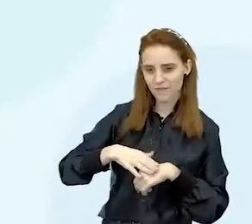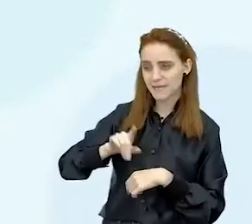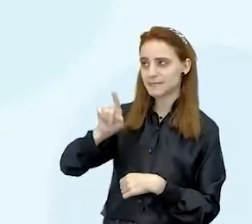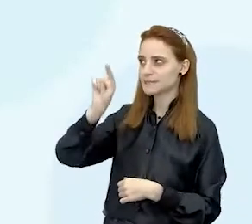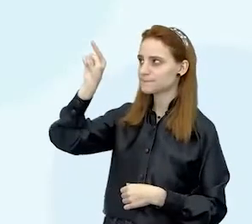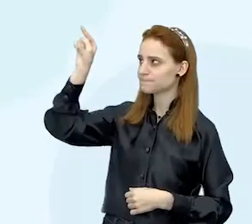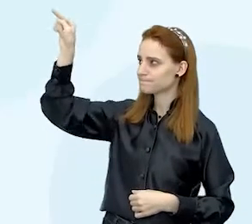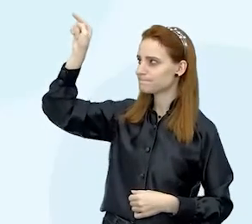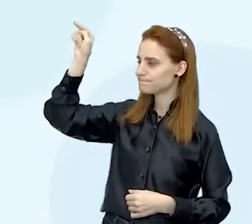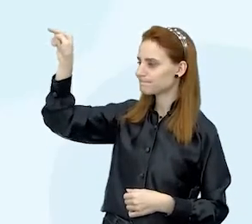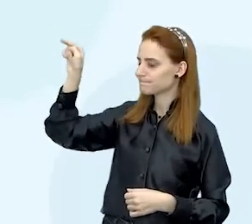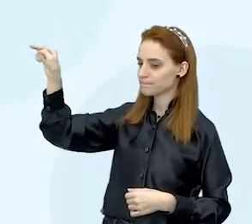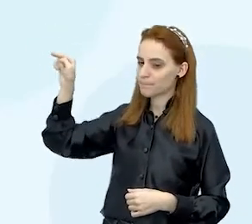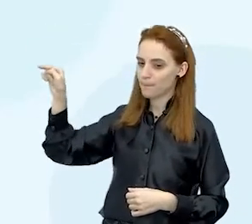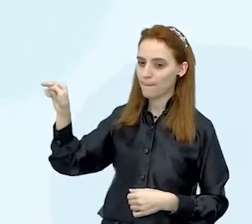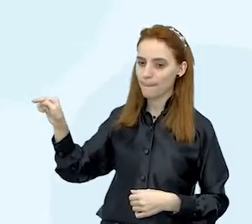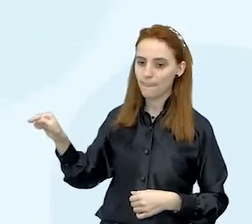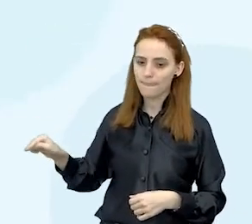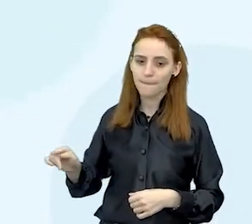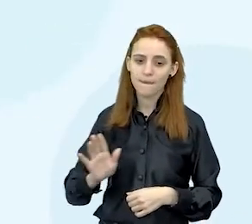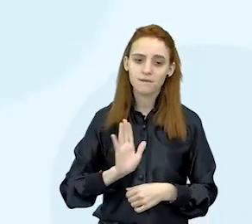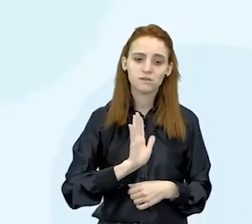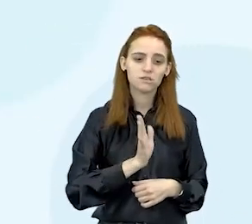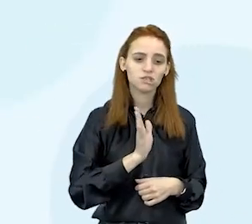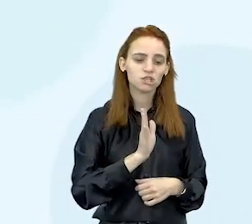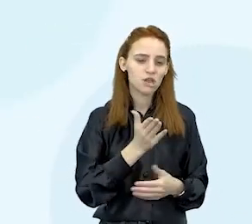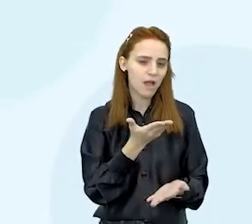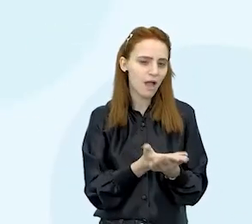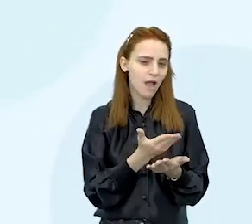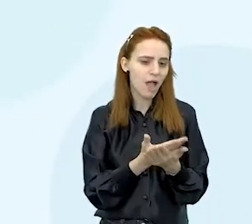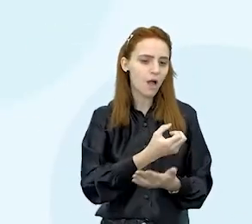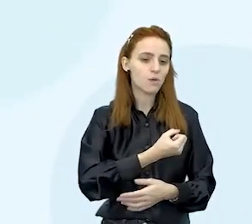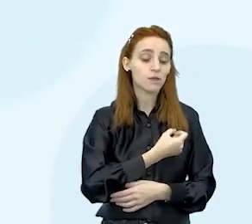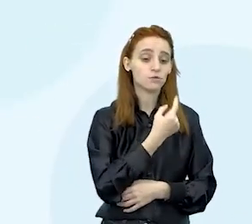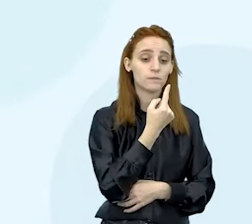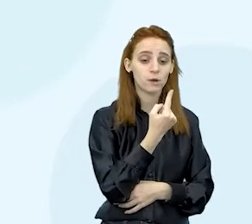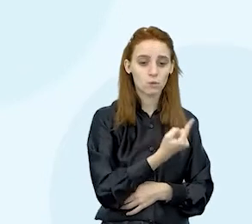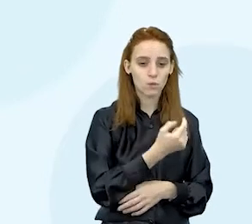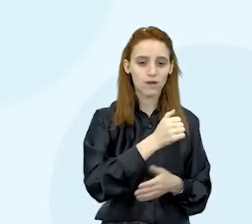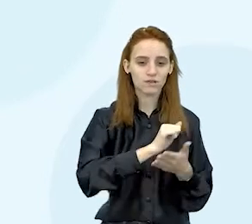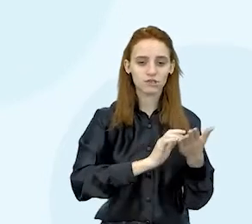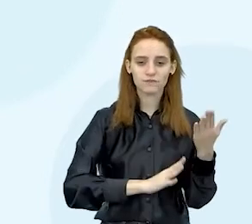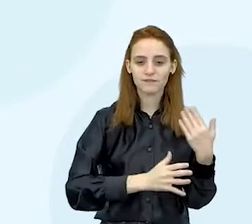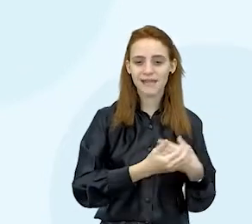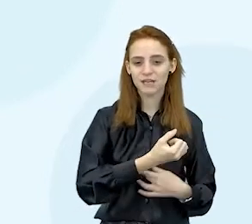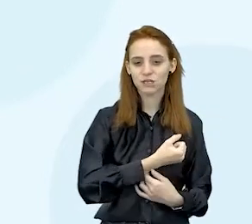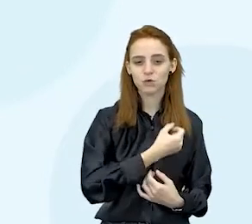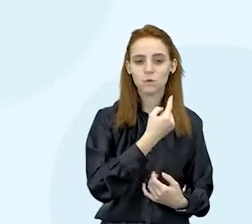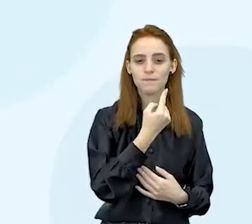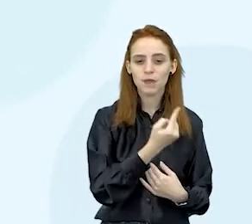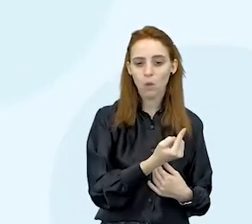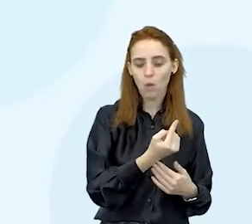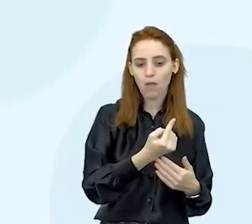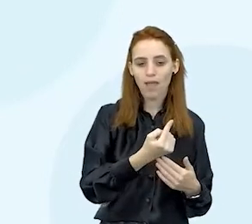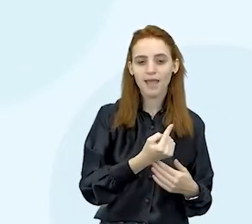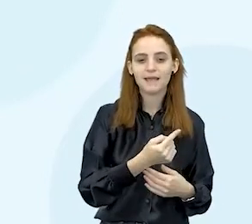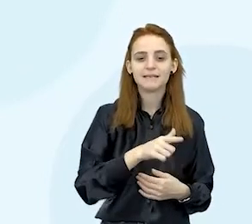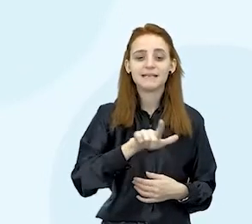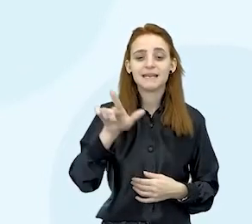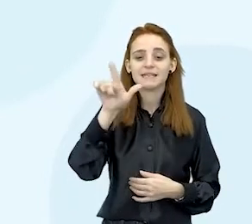aqui, professora Juliana, que é muita coisa. Olha só. O que teve na aula 1, da atividade 1? Atividade 1. Aula